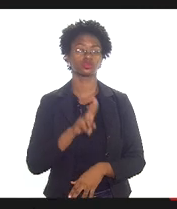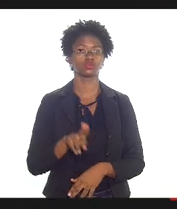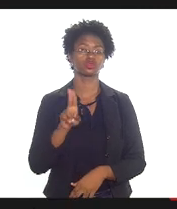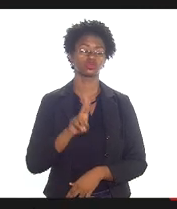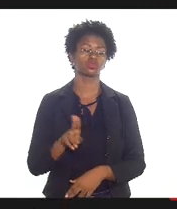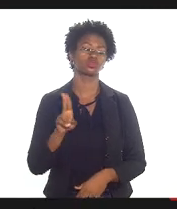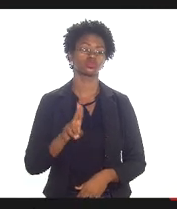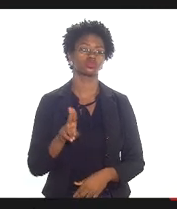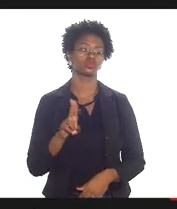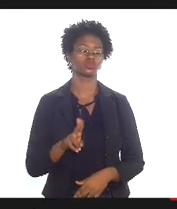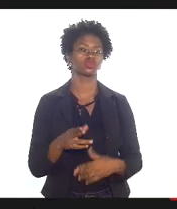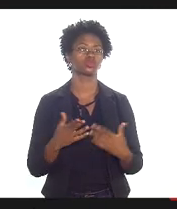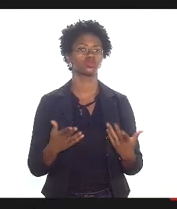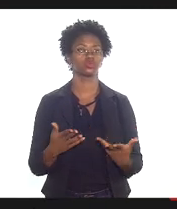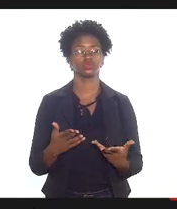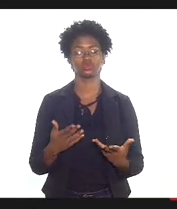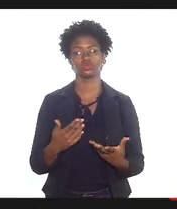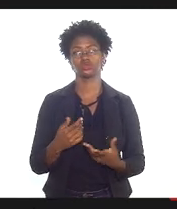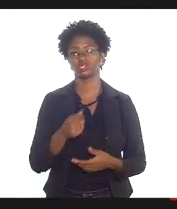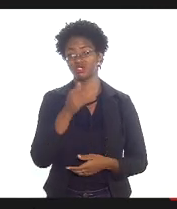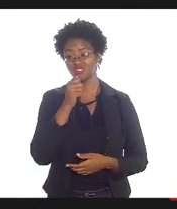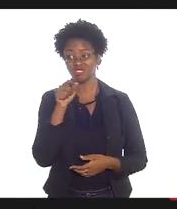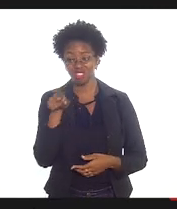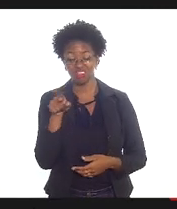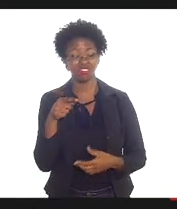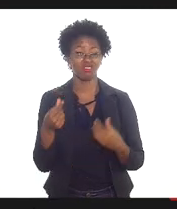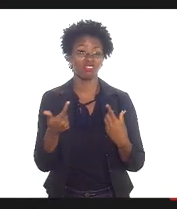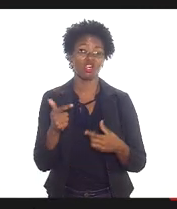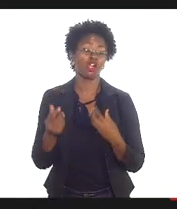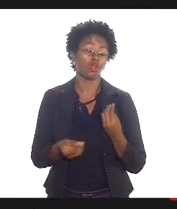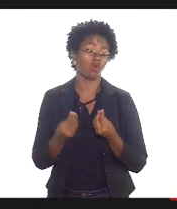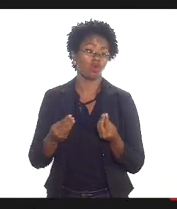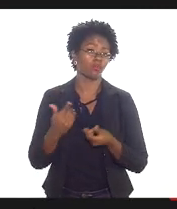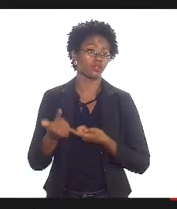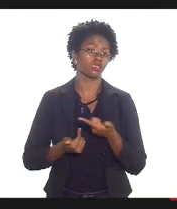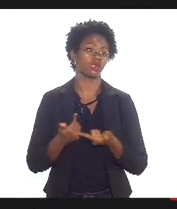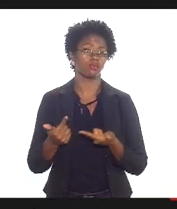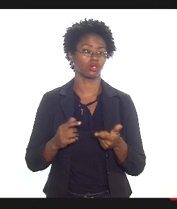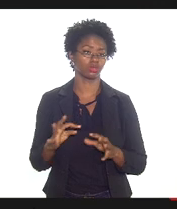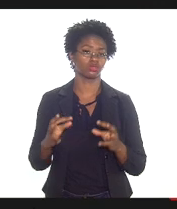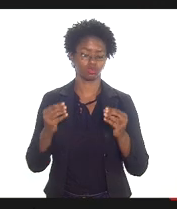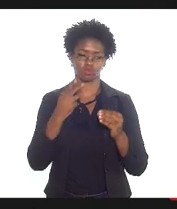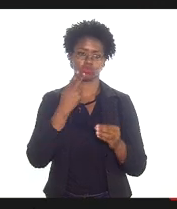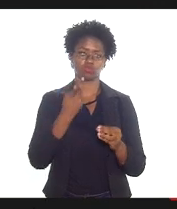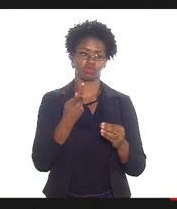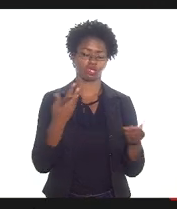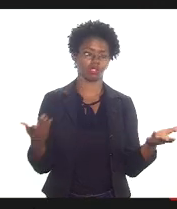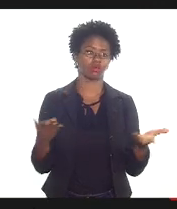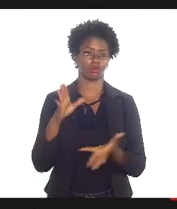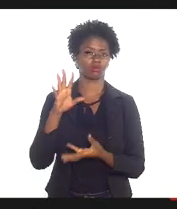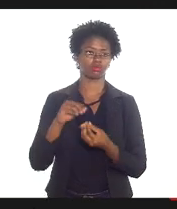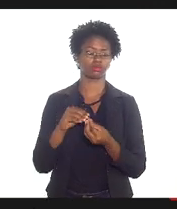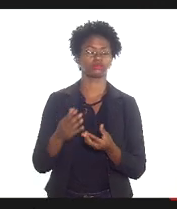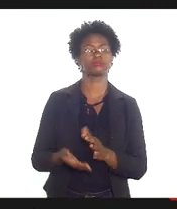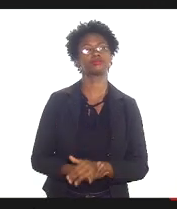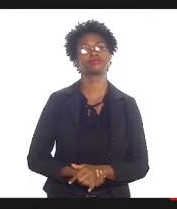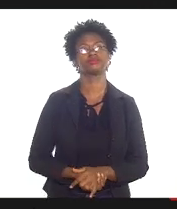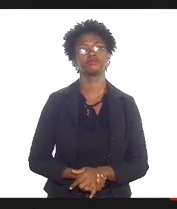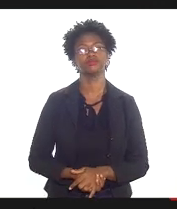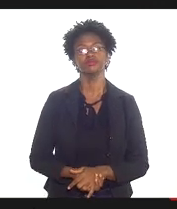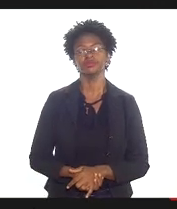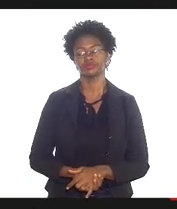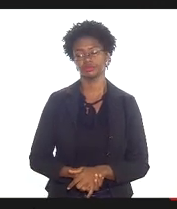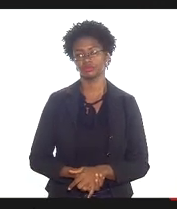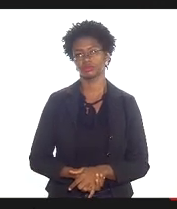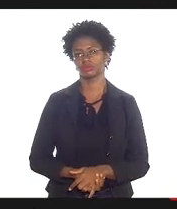o que, não haveria produção de então, tudo isso que eu estou falando. Despesas comuns